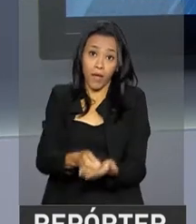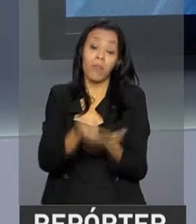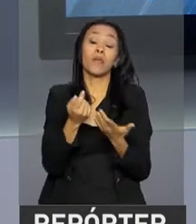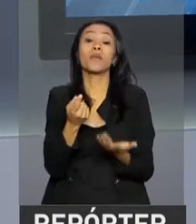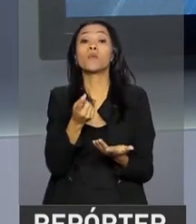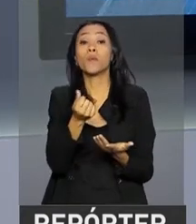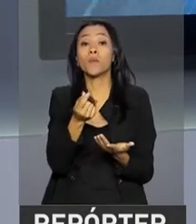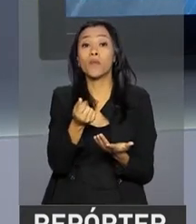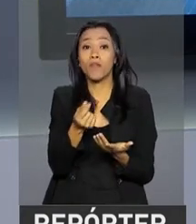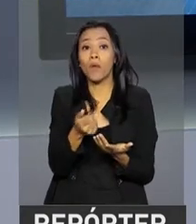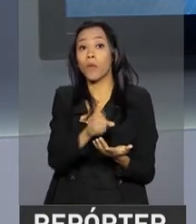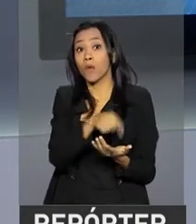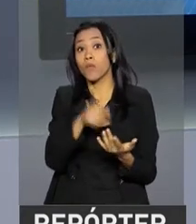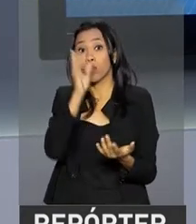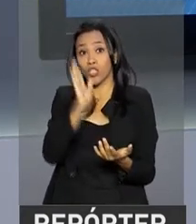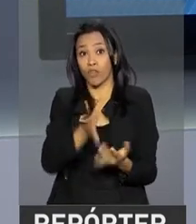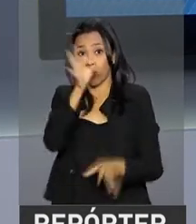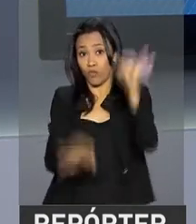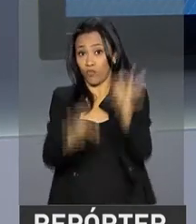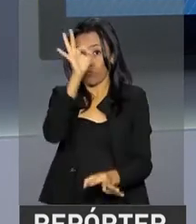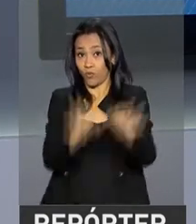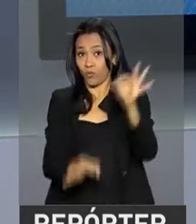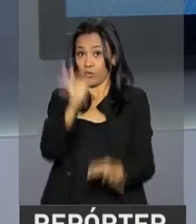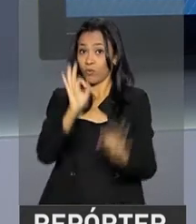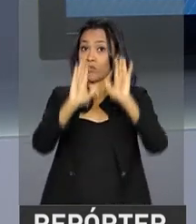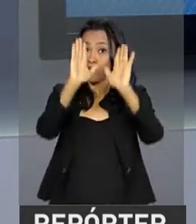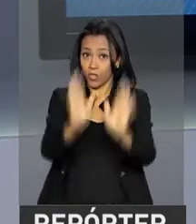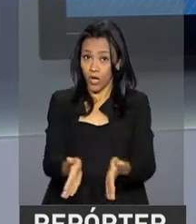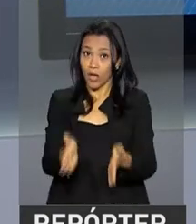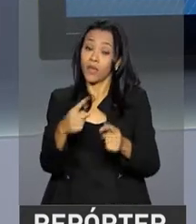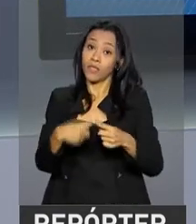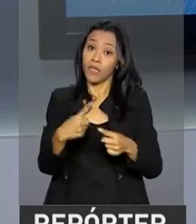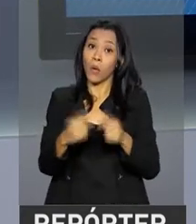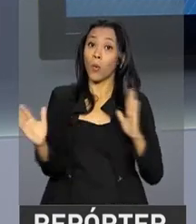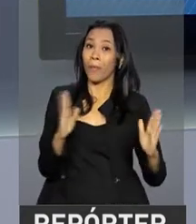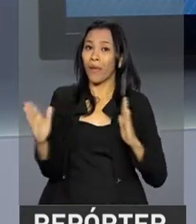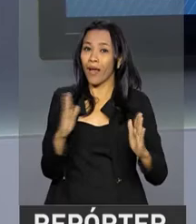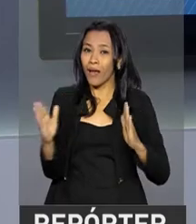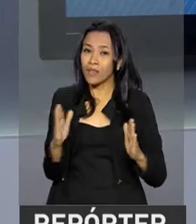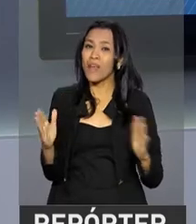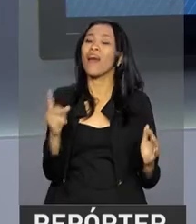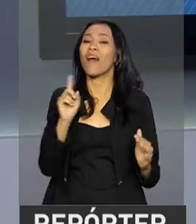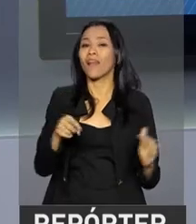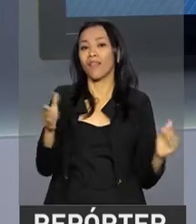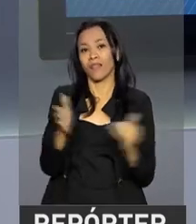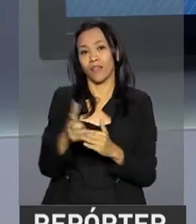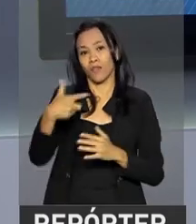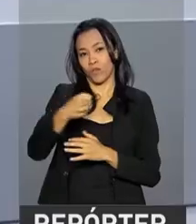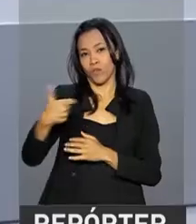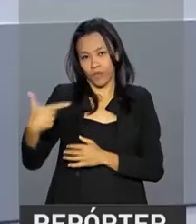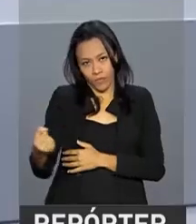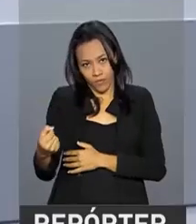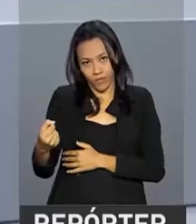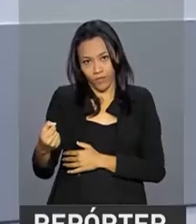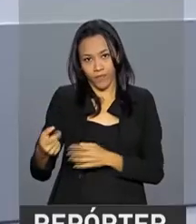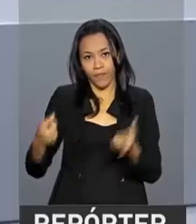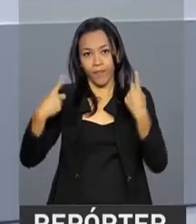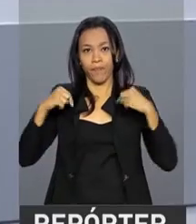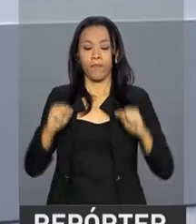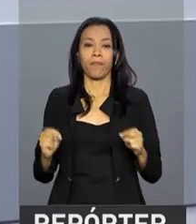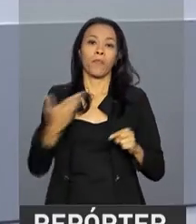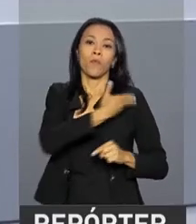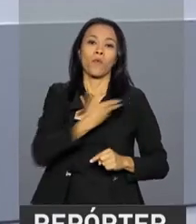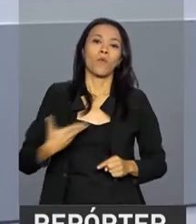devidos após condenação judicial definitiva o prazo anterior para quitação era 2020 o governo